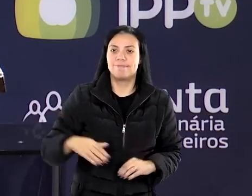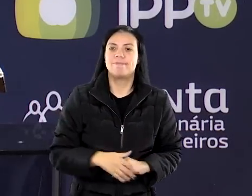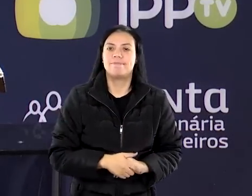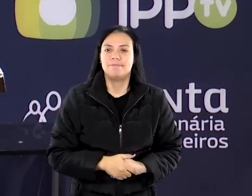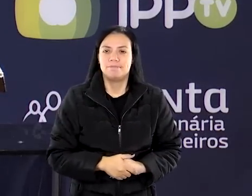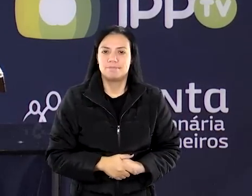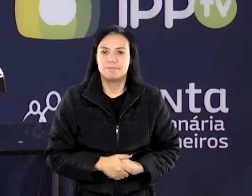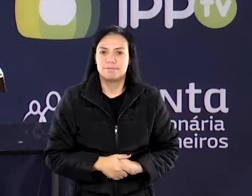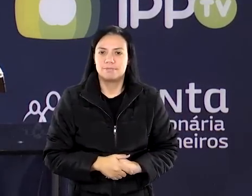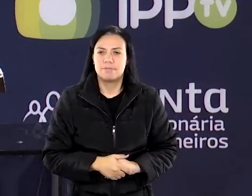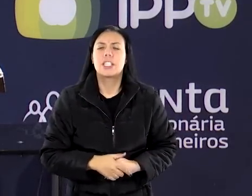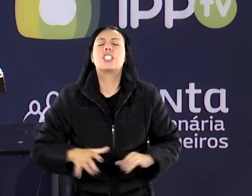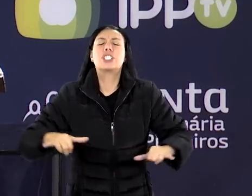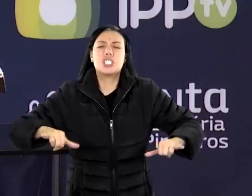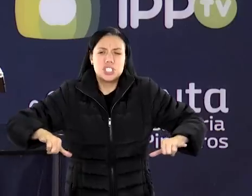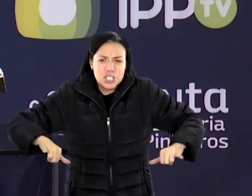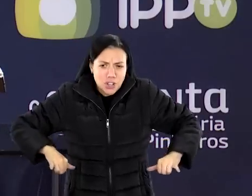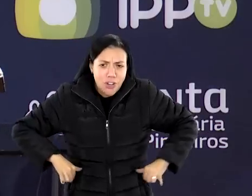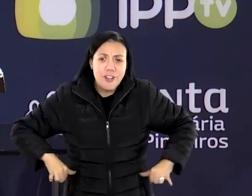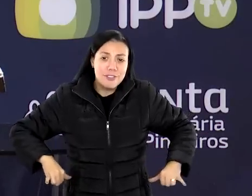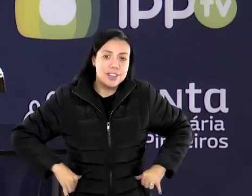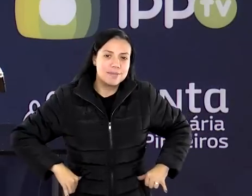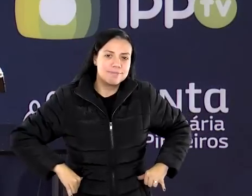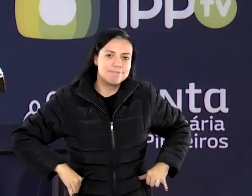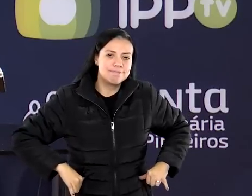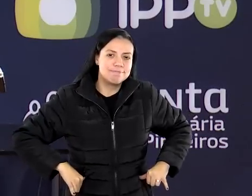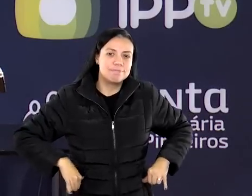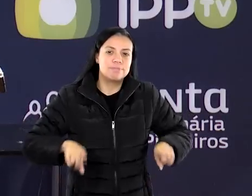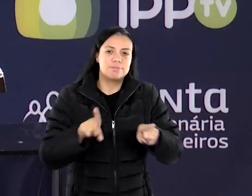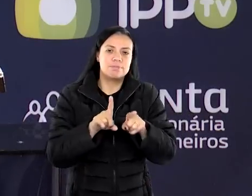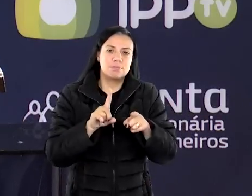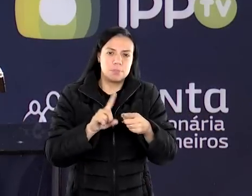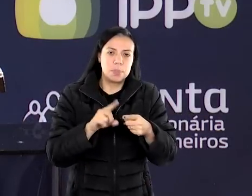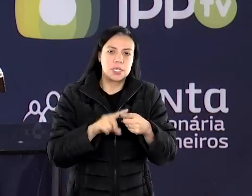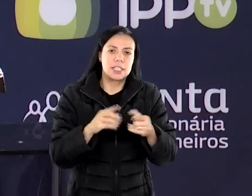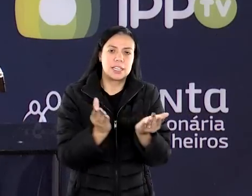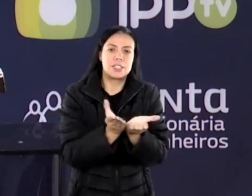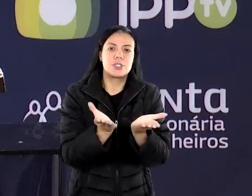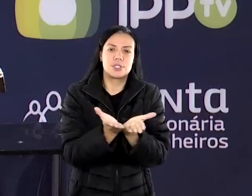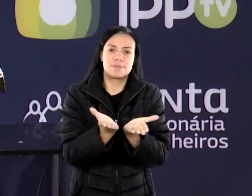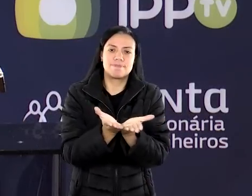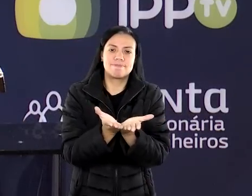Todo dia você sofre porque você é crente.